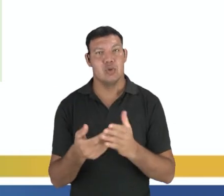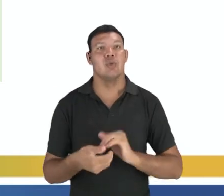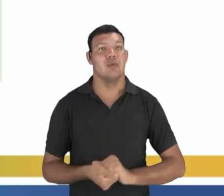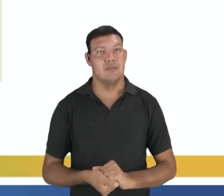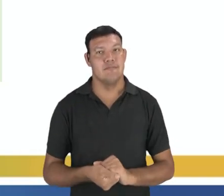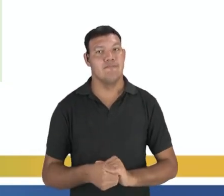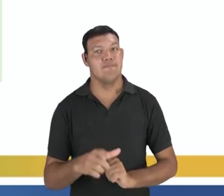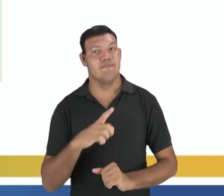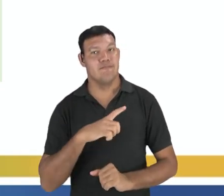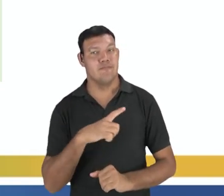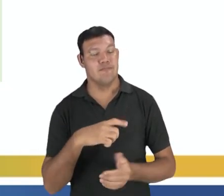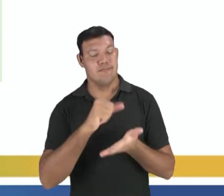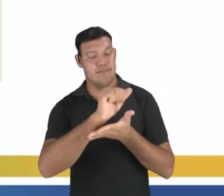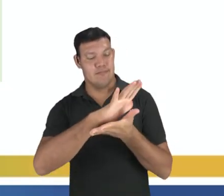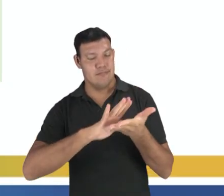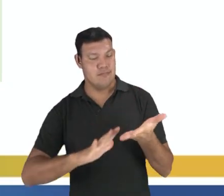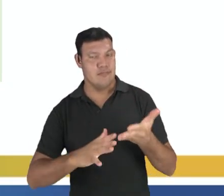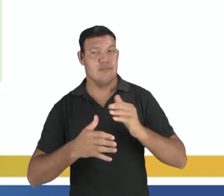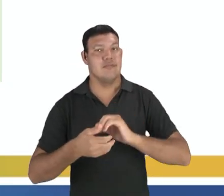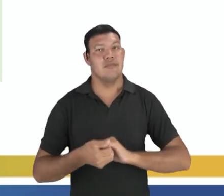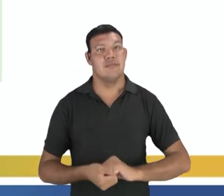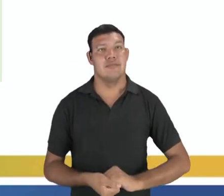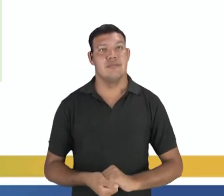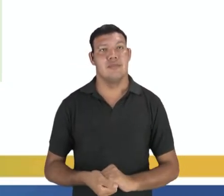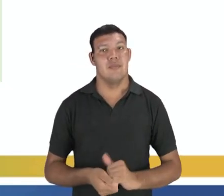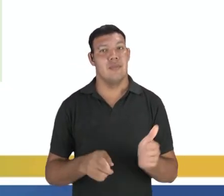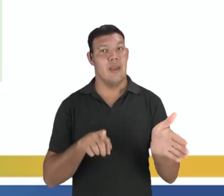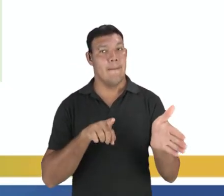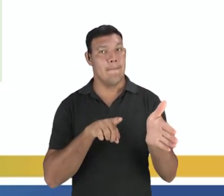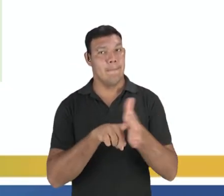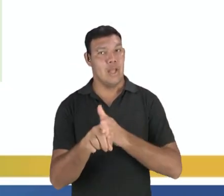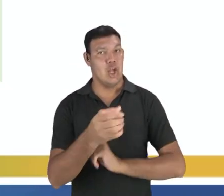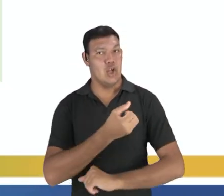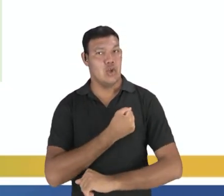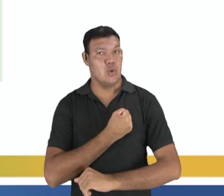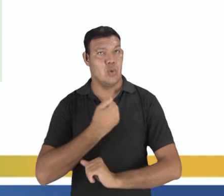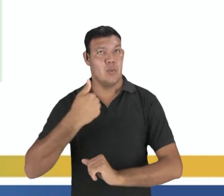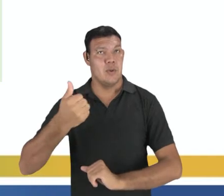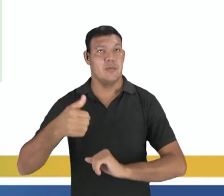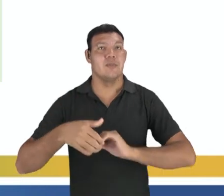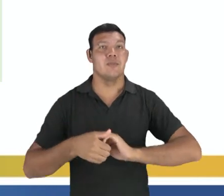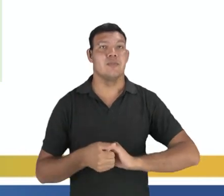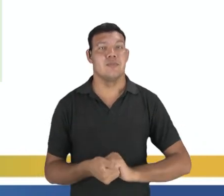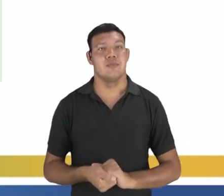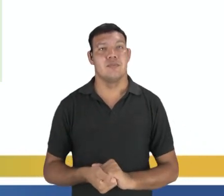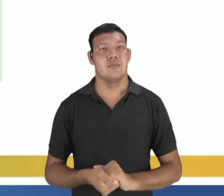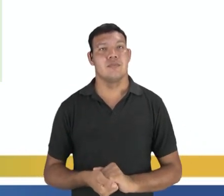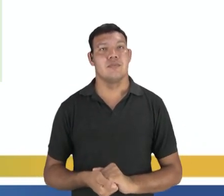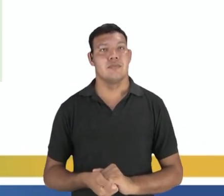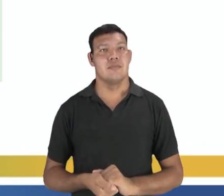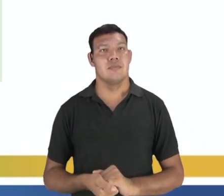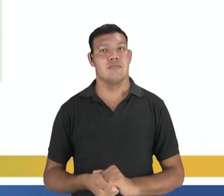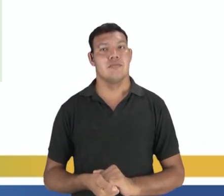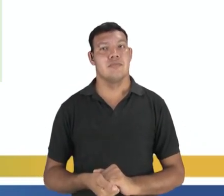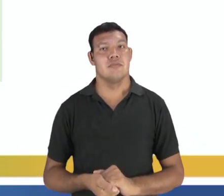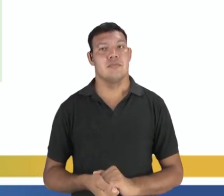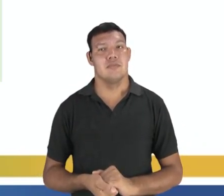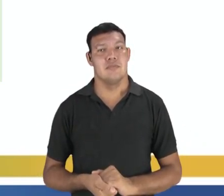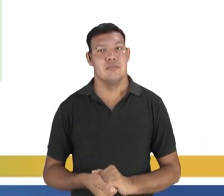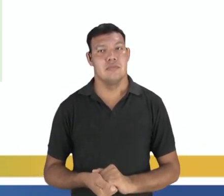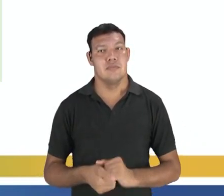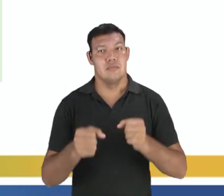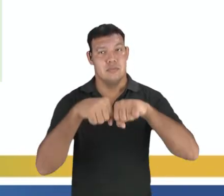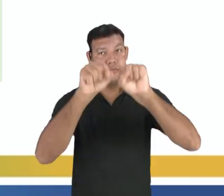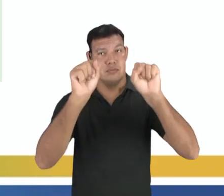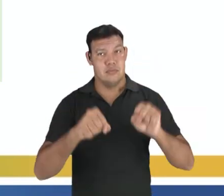hoje, nós temos o nosso exercitando. E para o nosso exercitando de hoje, na nossa primeira questão nós temos o seguinte: